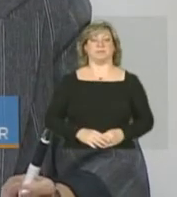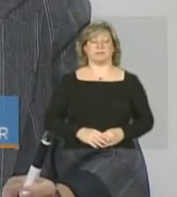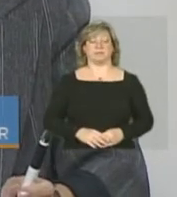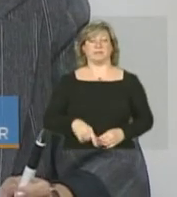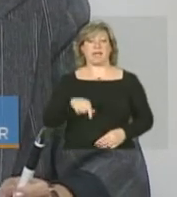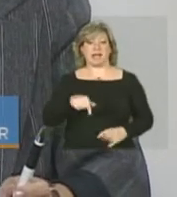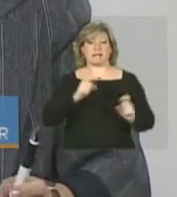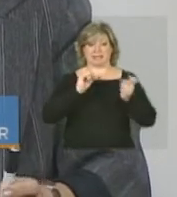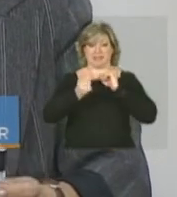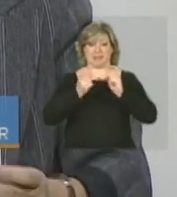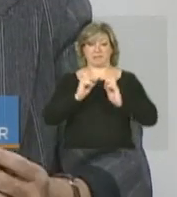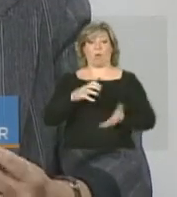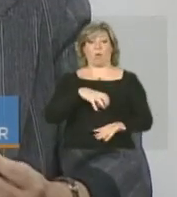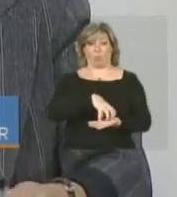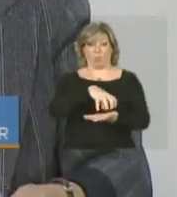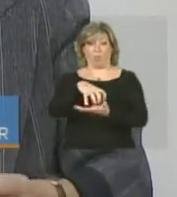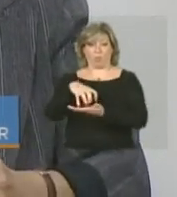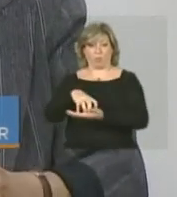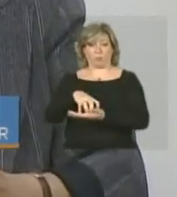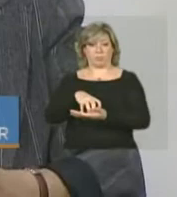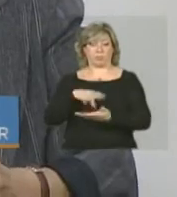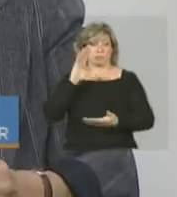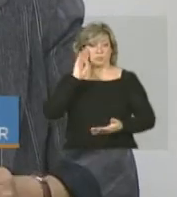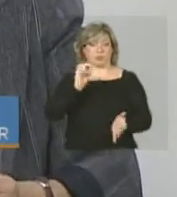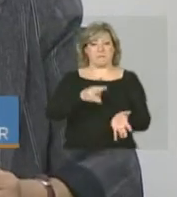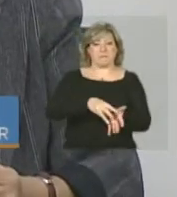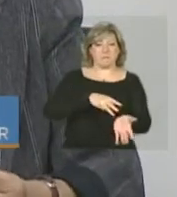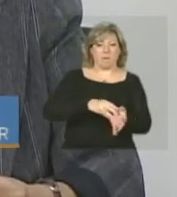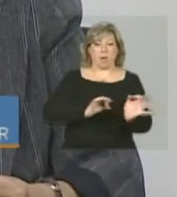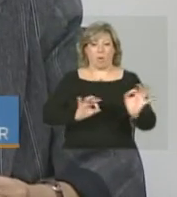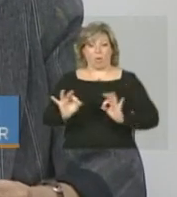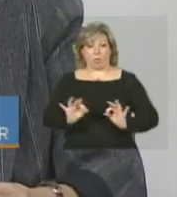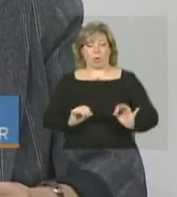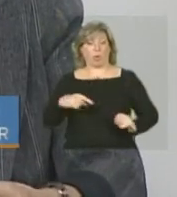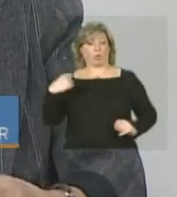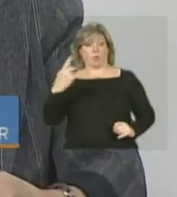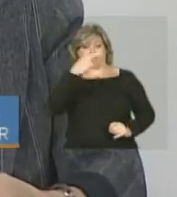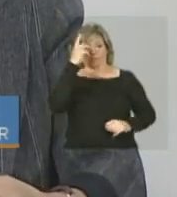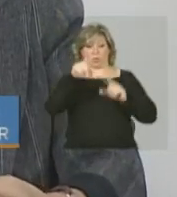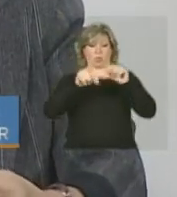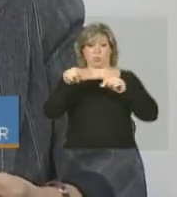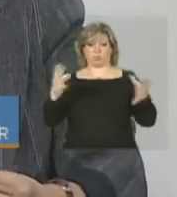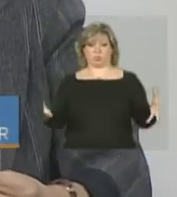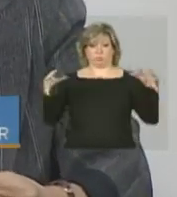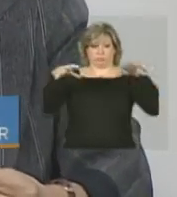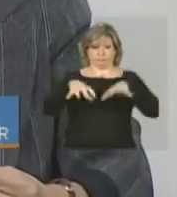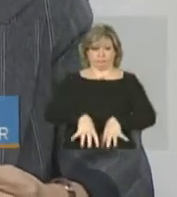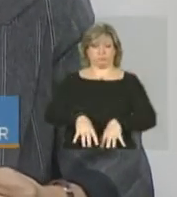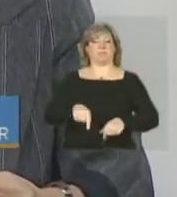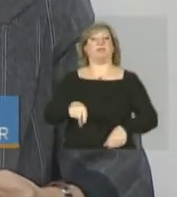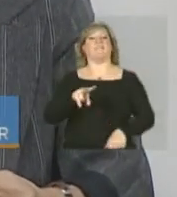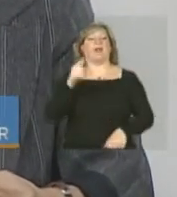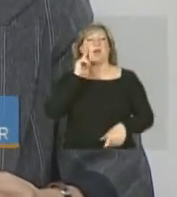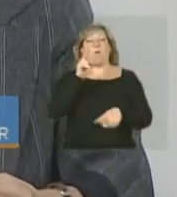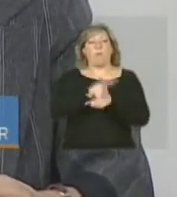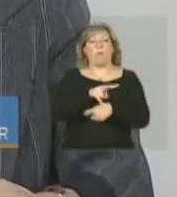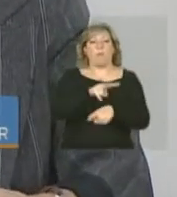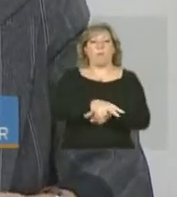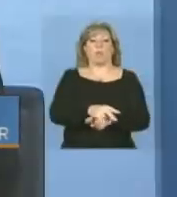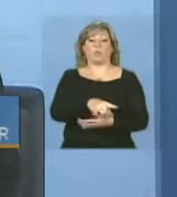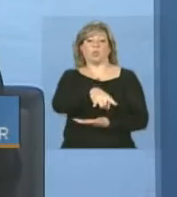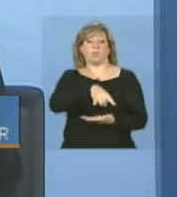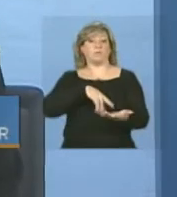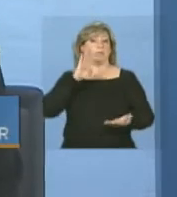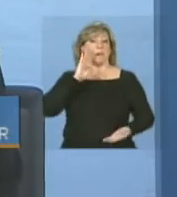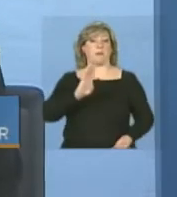esse debate em grupo, do ponto de vista metodológico, os delegados e delegadas vão acompanhar um documento